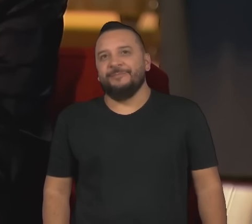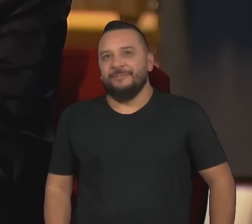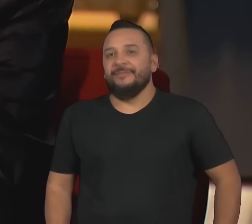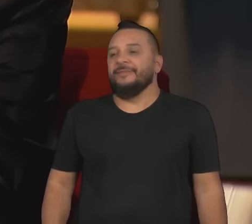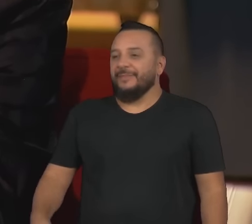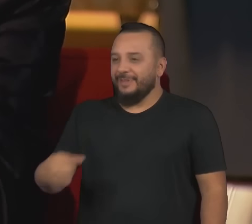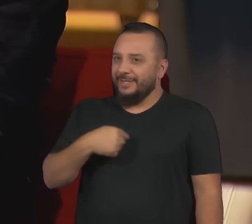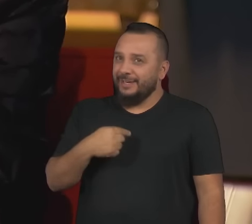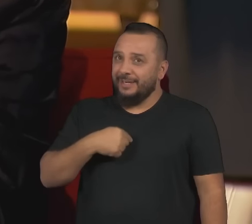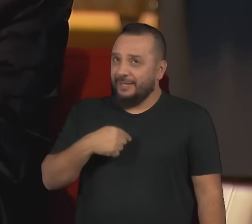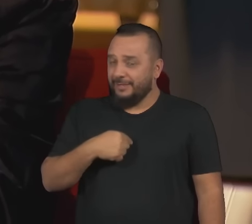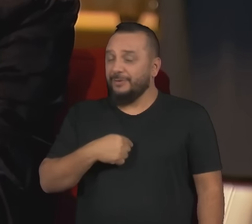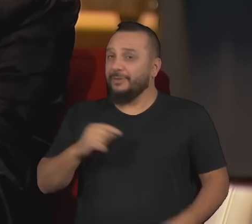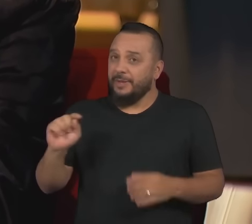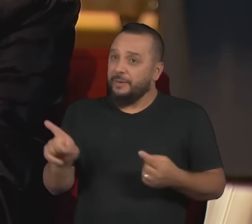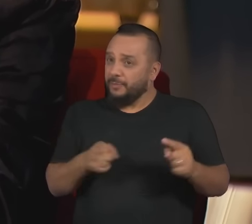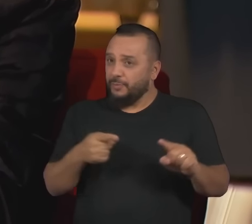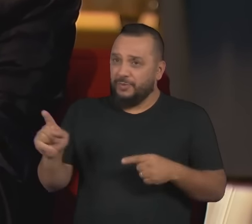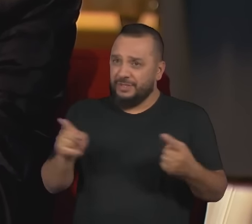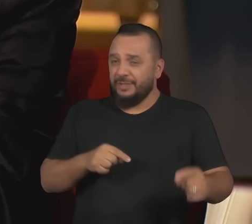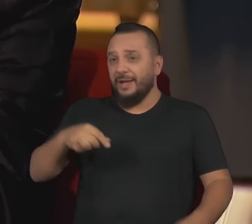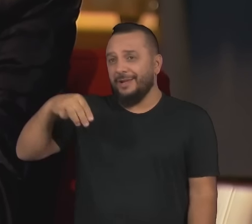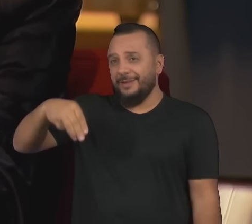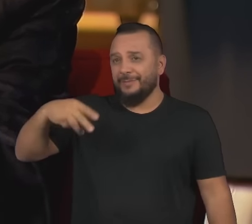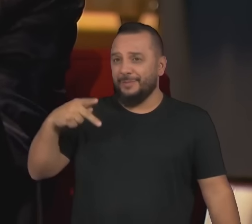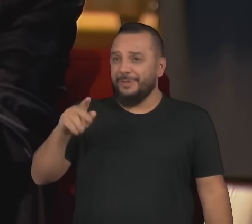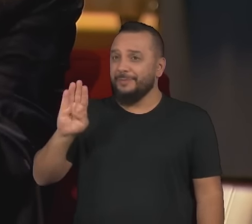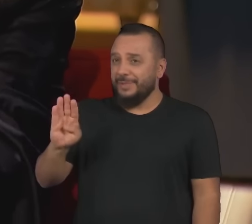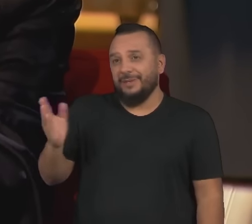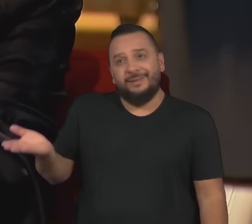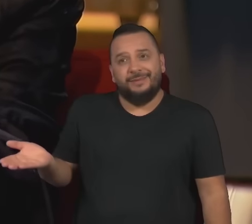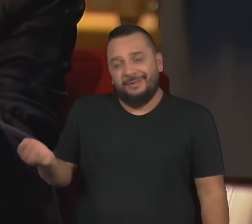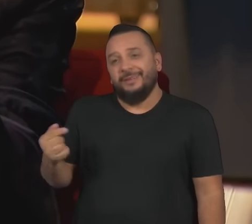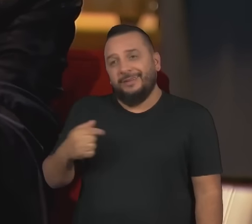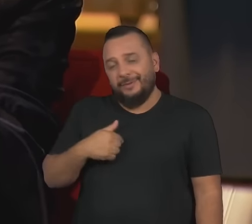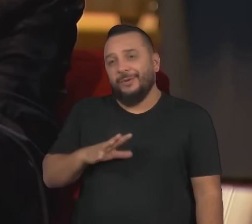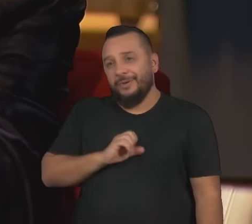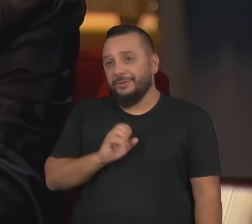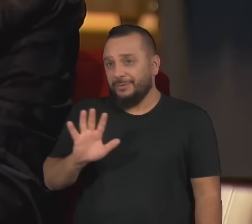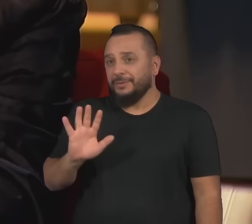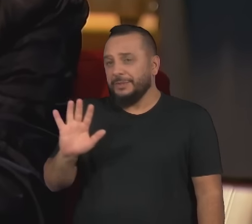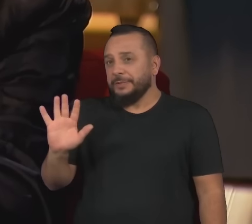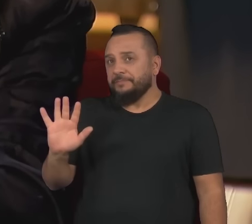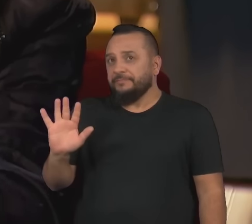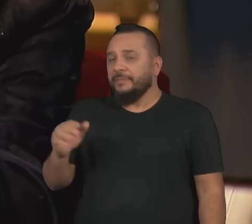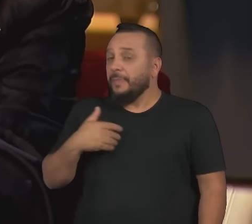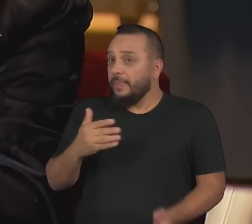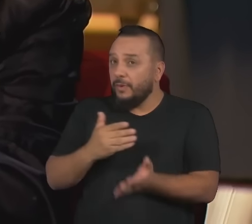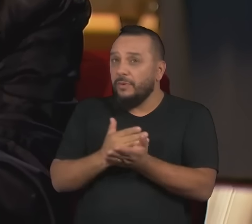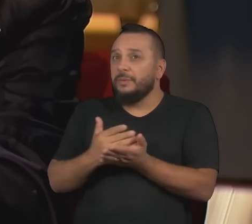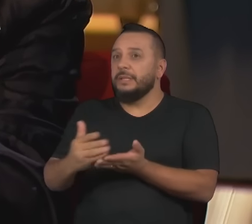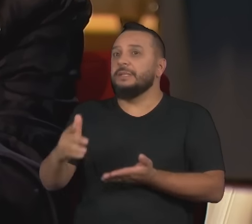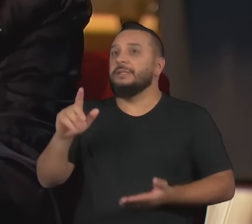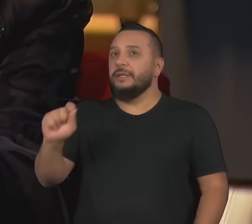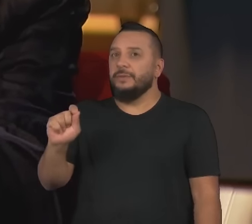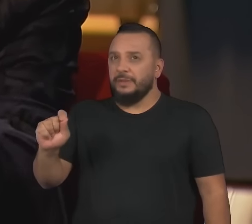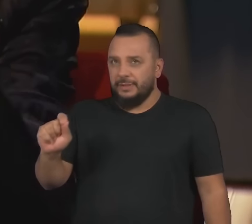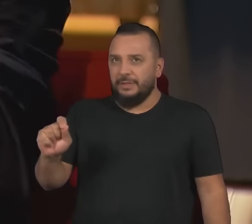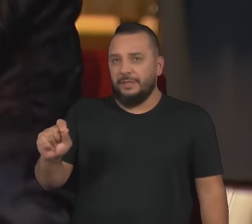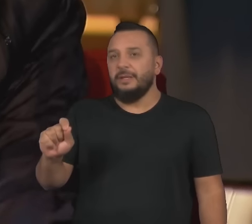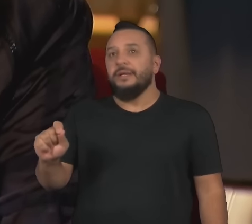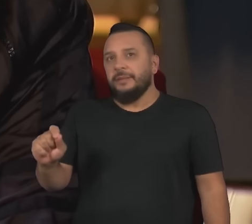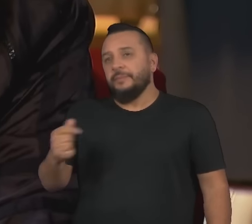egresso da música popular. E eu tenho a sensação de que quando eu comecei para me